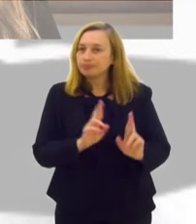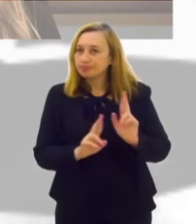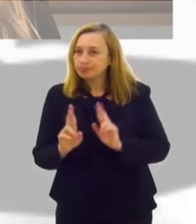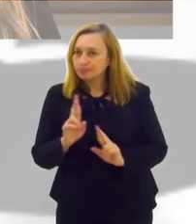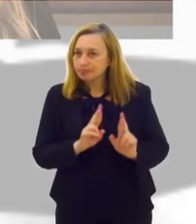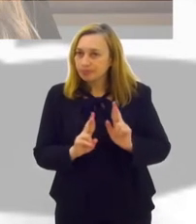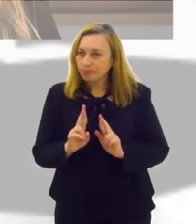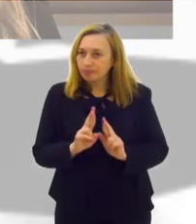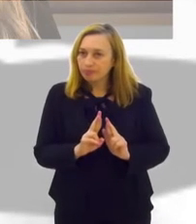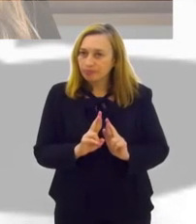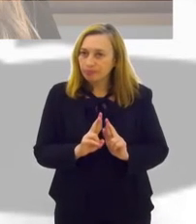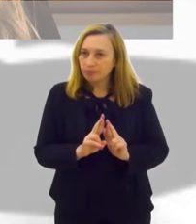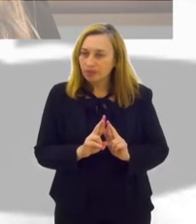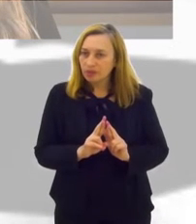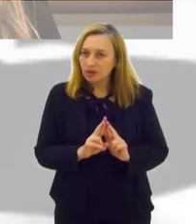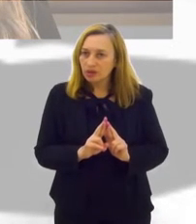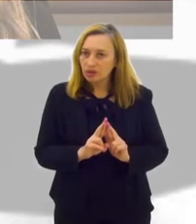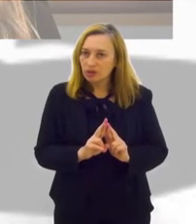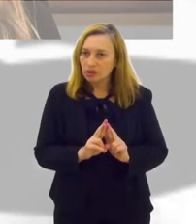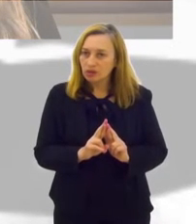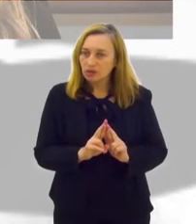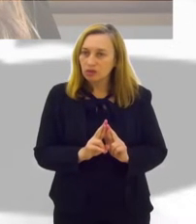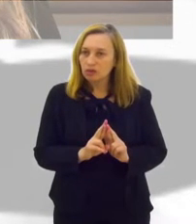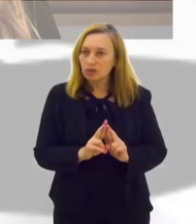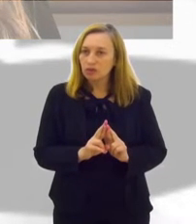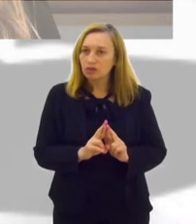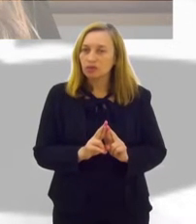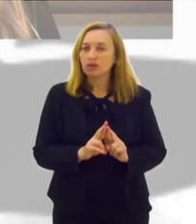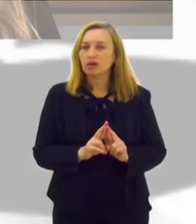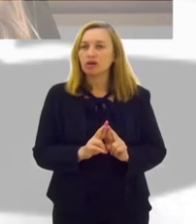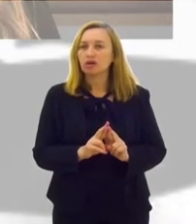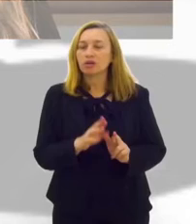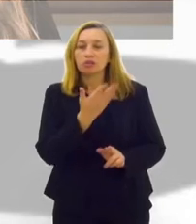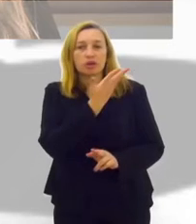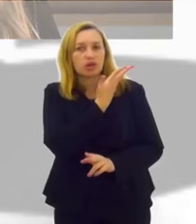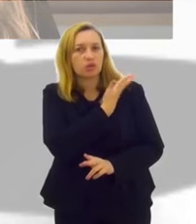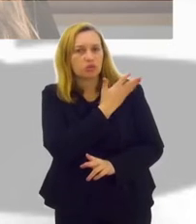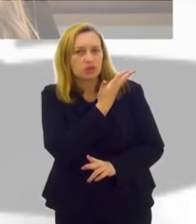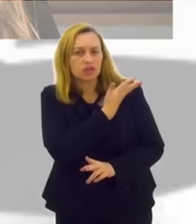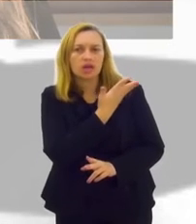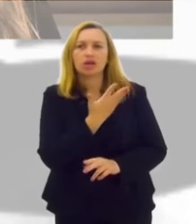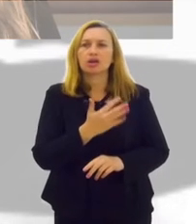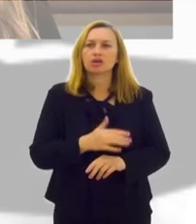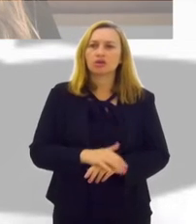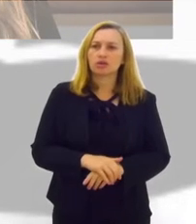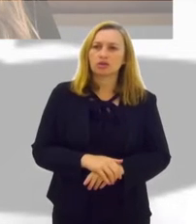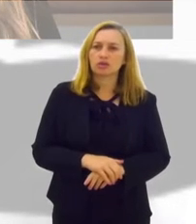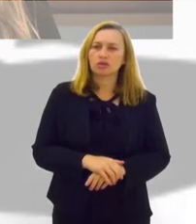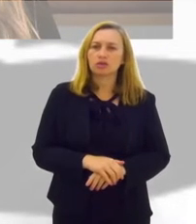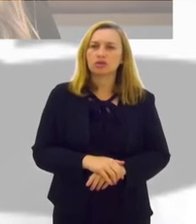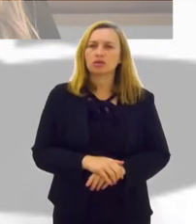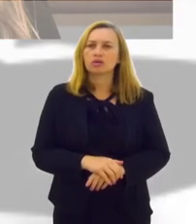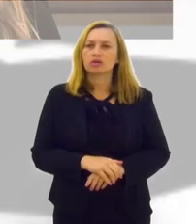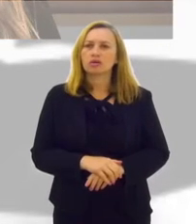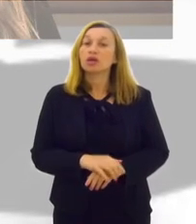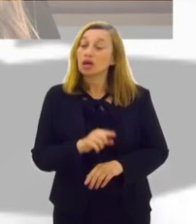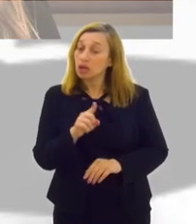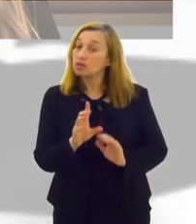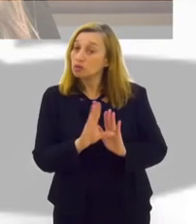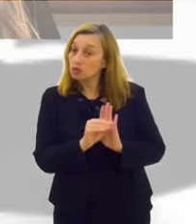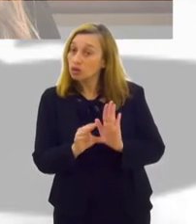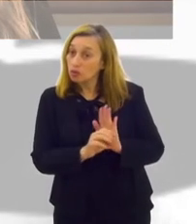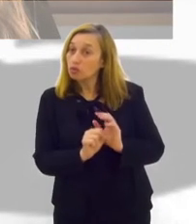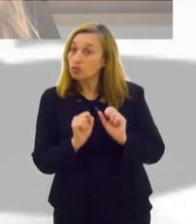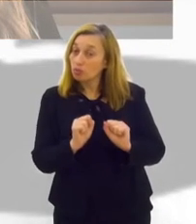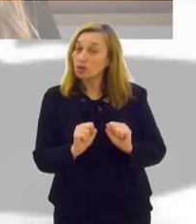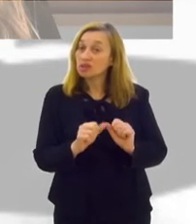com relação, né, à sua ofensa, com relação à sua não veracidade,